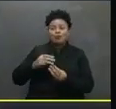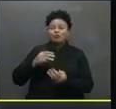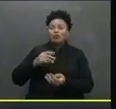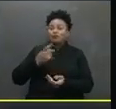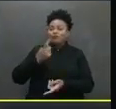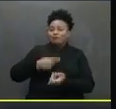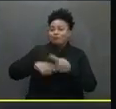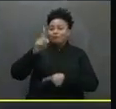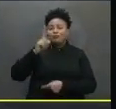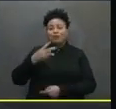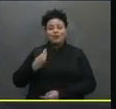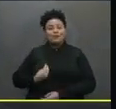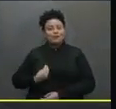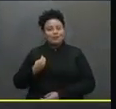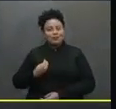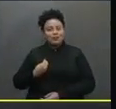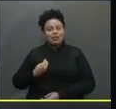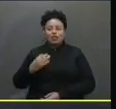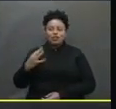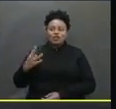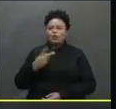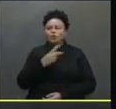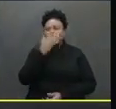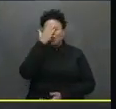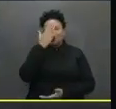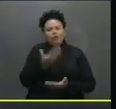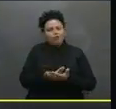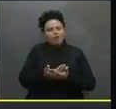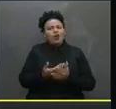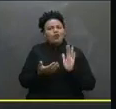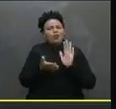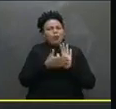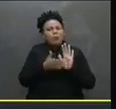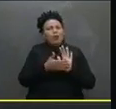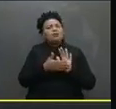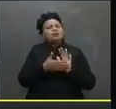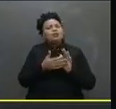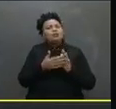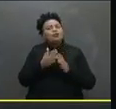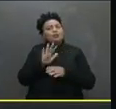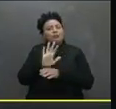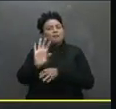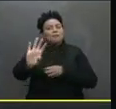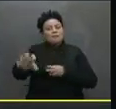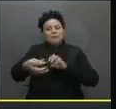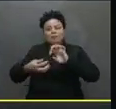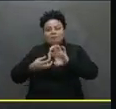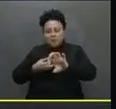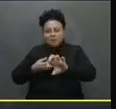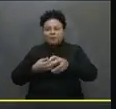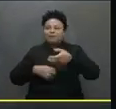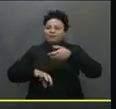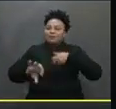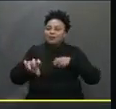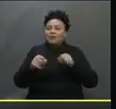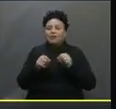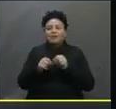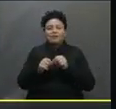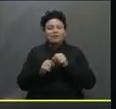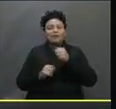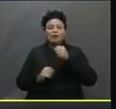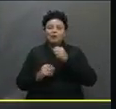vidas. É de todos que confiaram num propósito de fazer mais pelo próximo, de fazer o